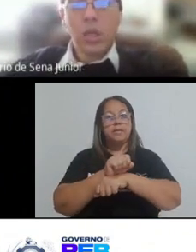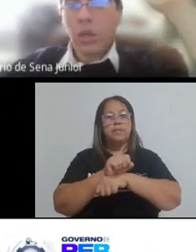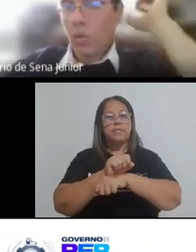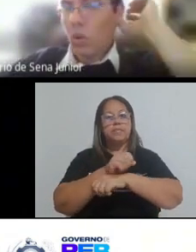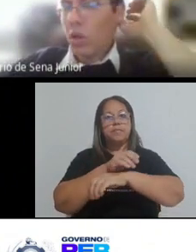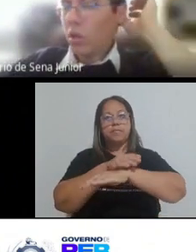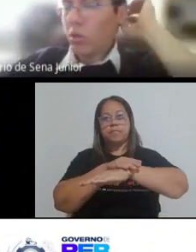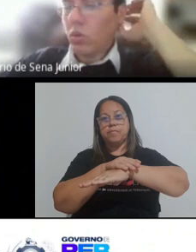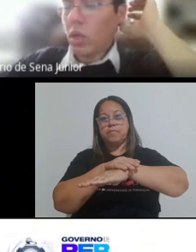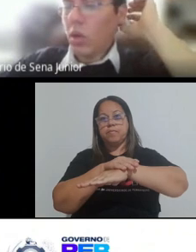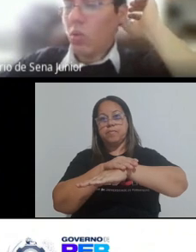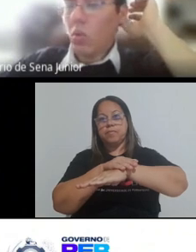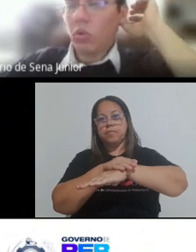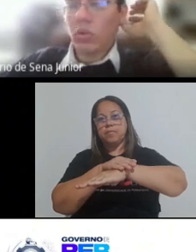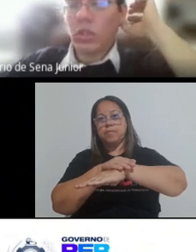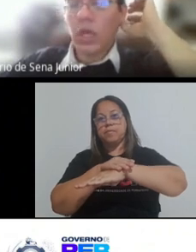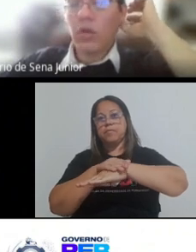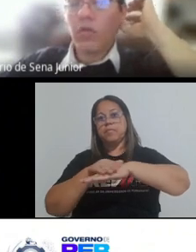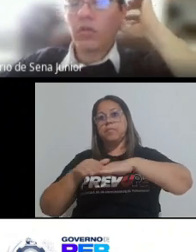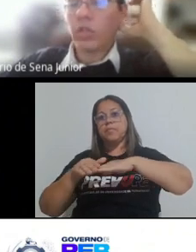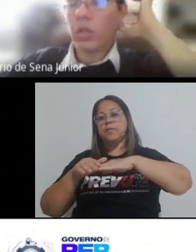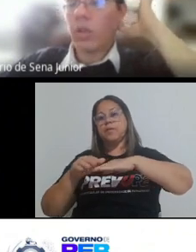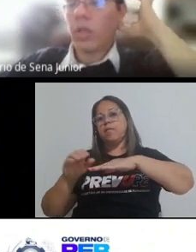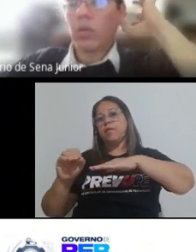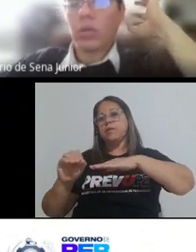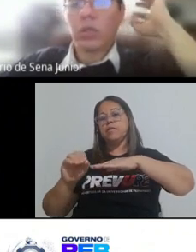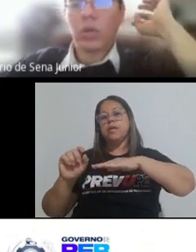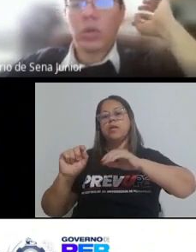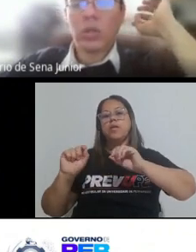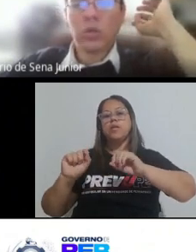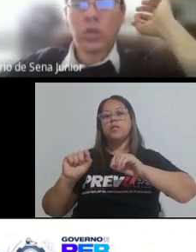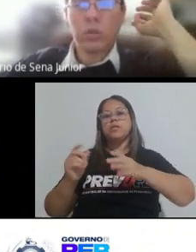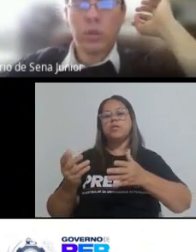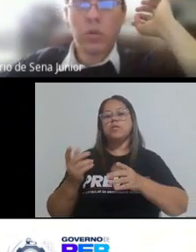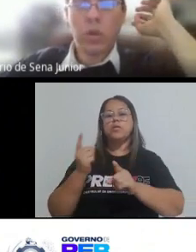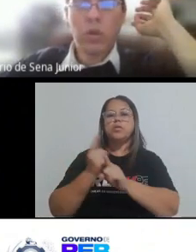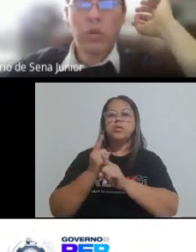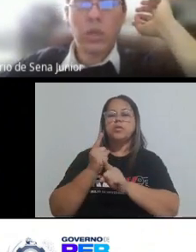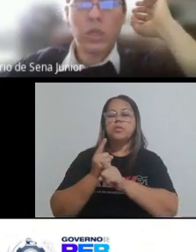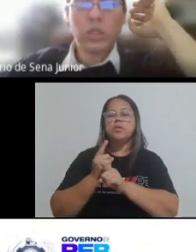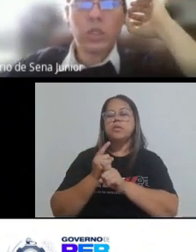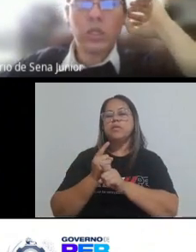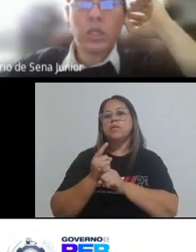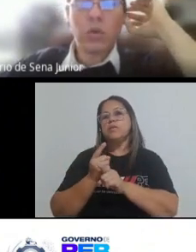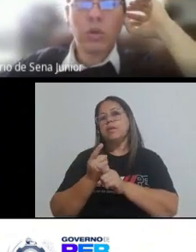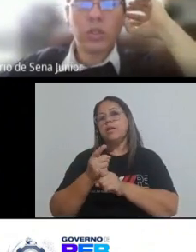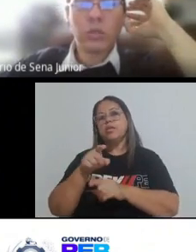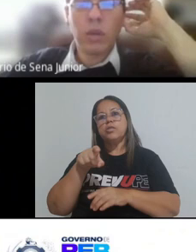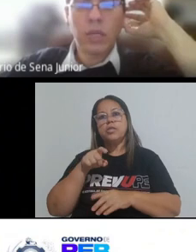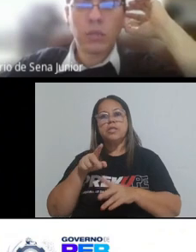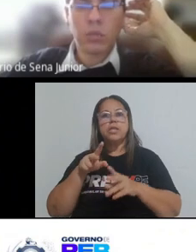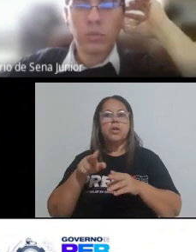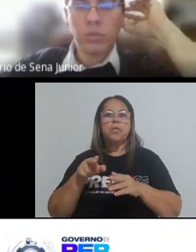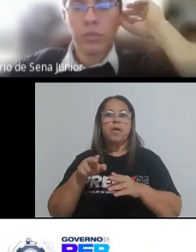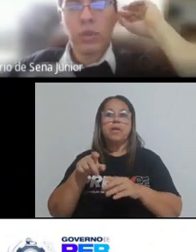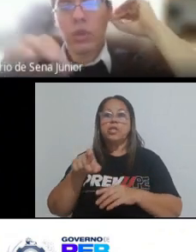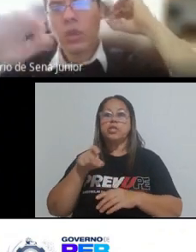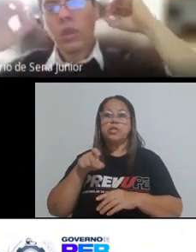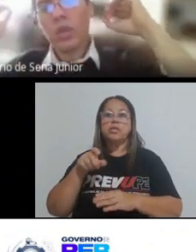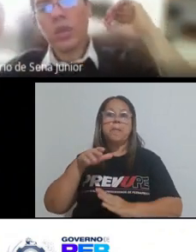e quando o outro zero foi justamente a condição que nós encontramos para o qual x é igual a x máximo.